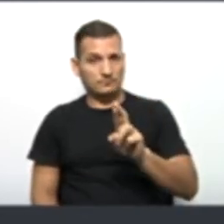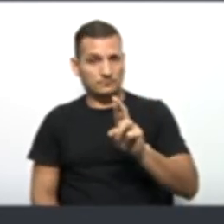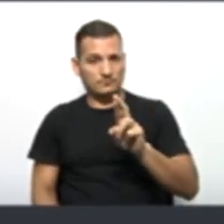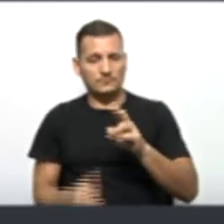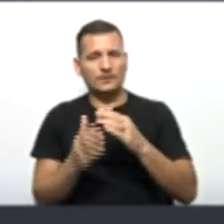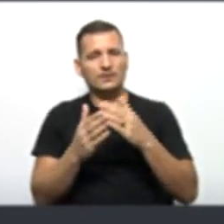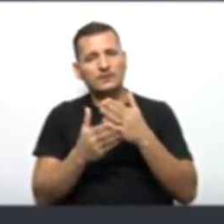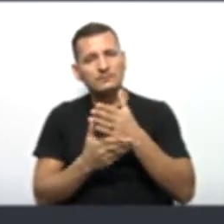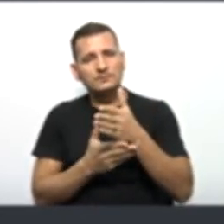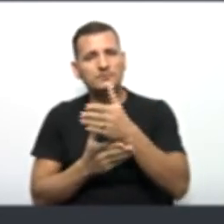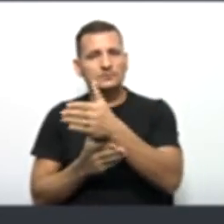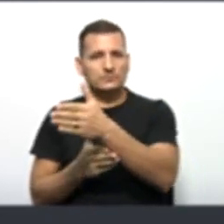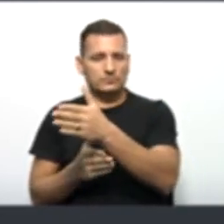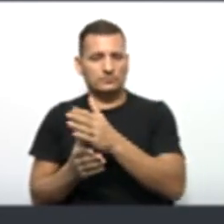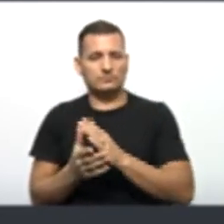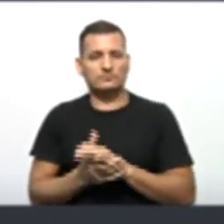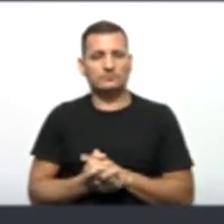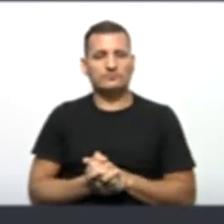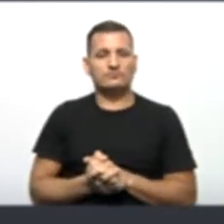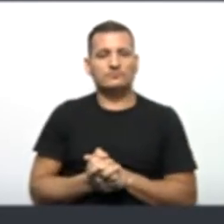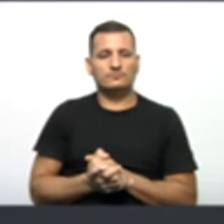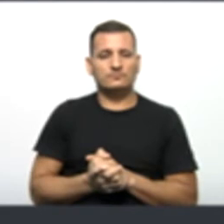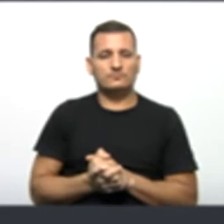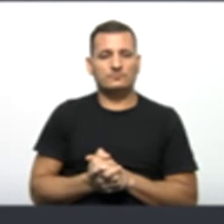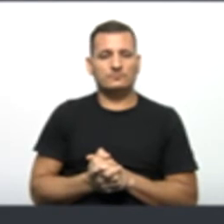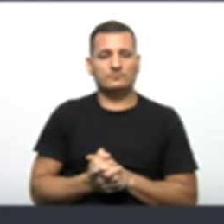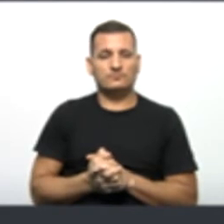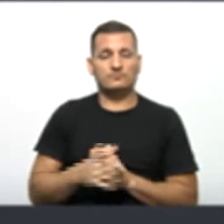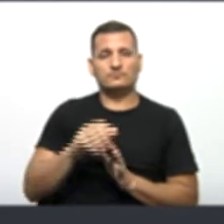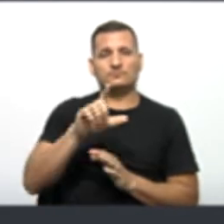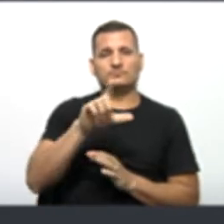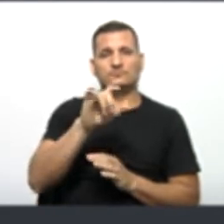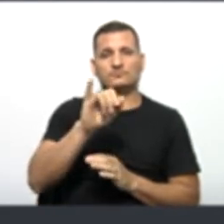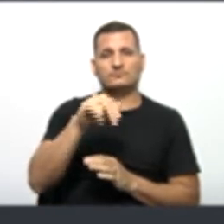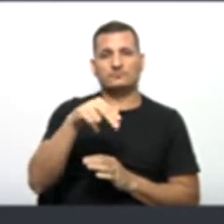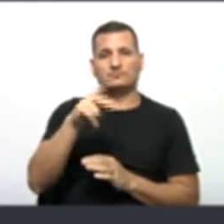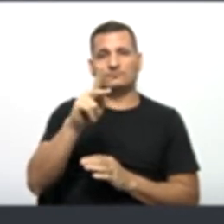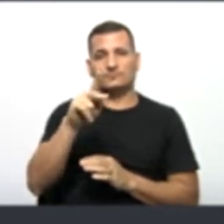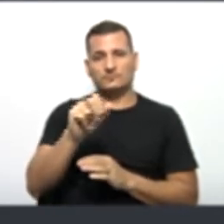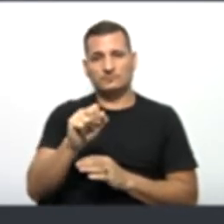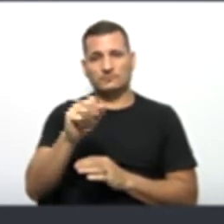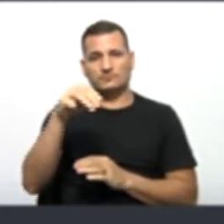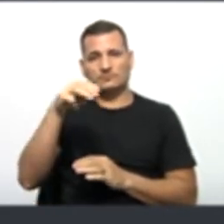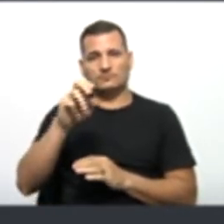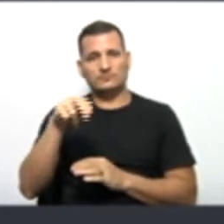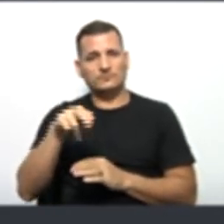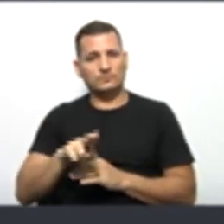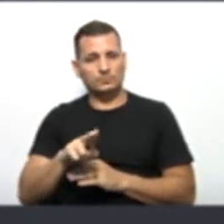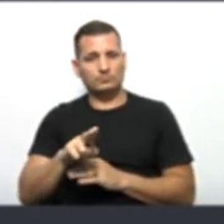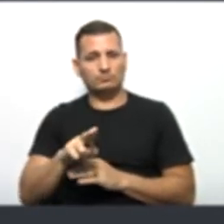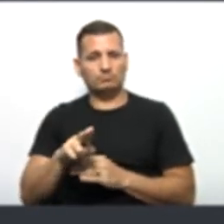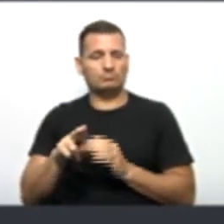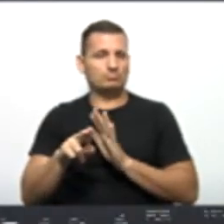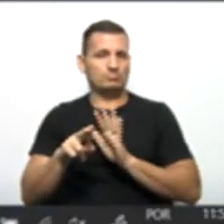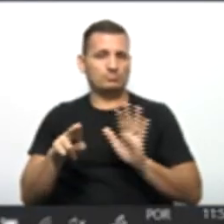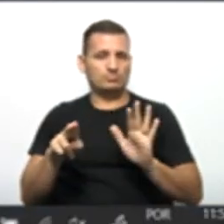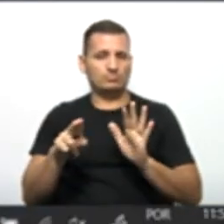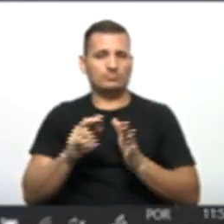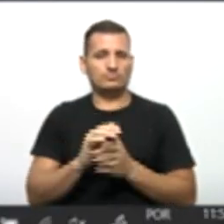então a única coisa que a nossa página links - vai fazer é conter os